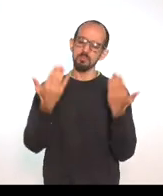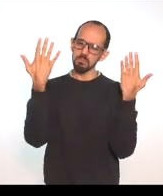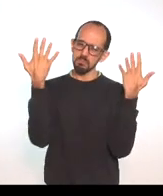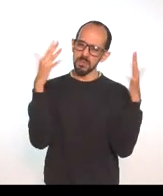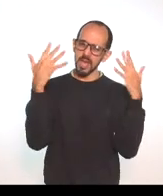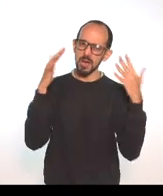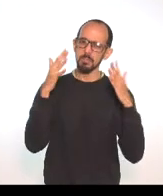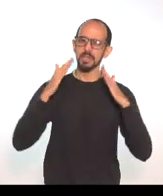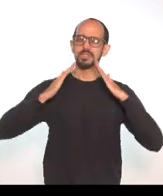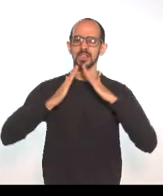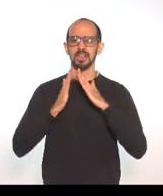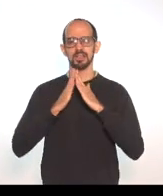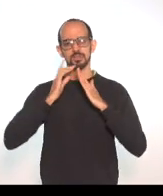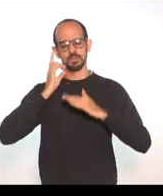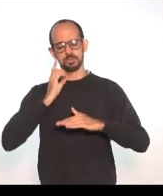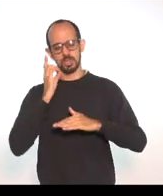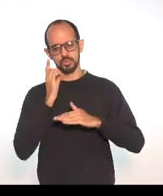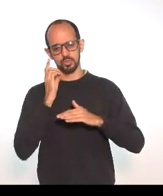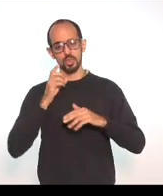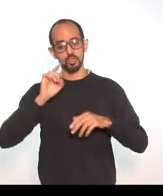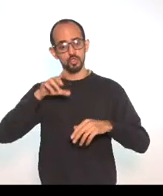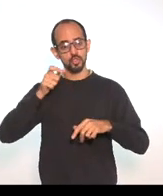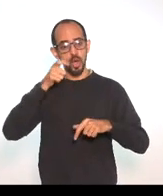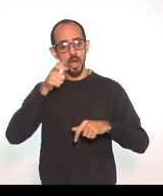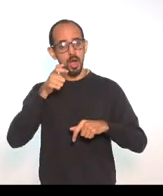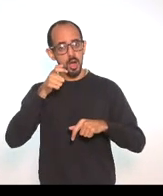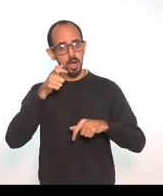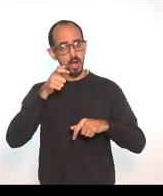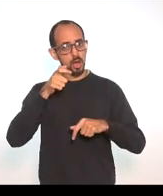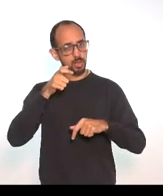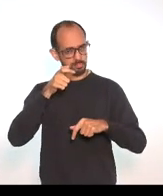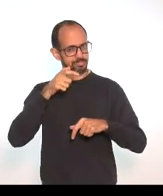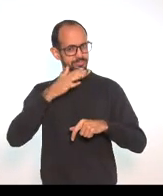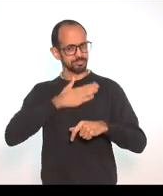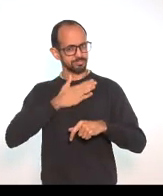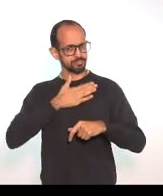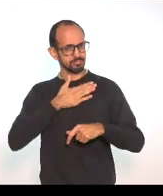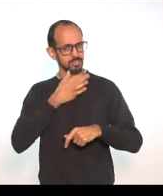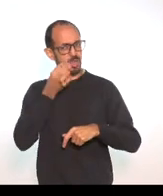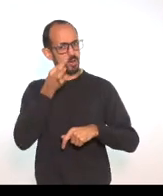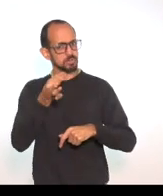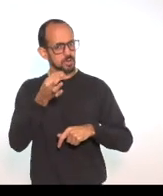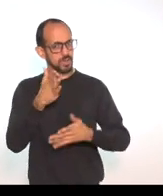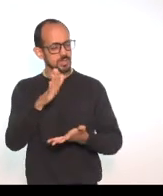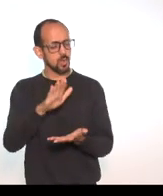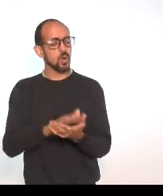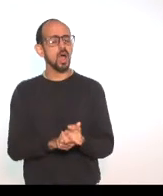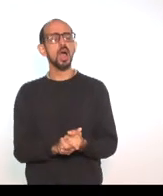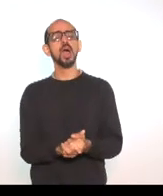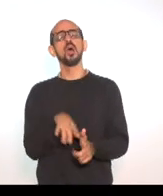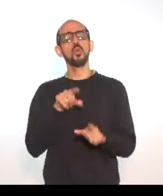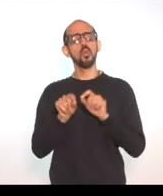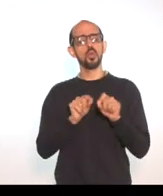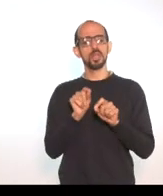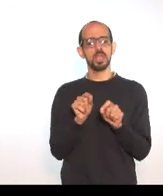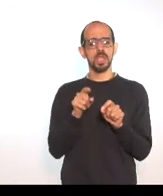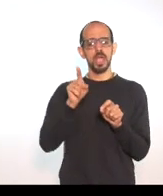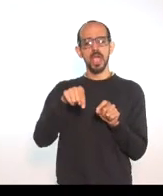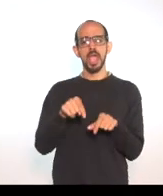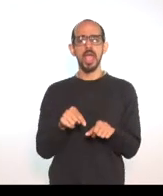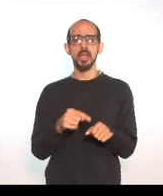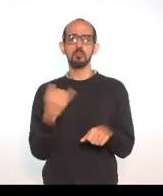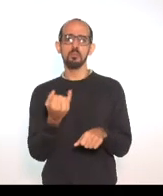é parabenizo e a única observação que faço Deputado ao deck demais assistente é que acho que era